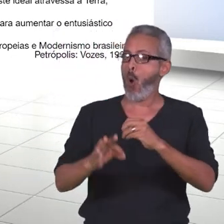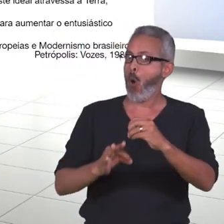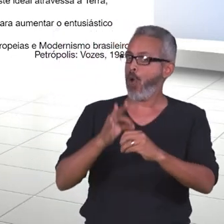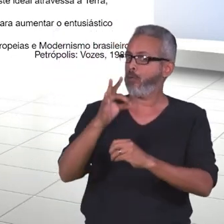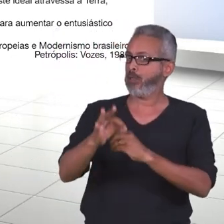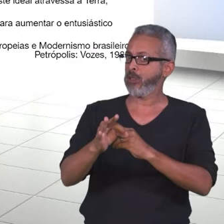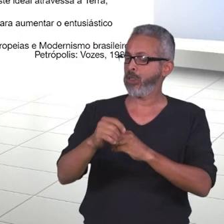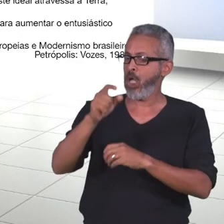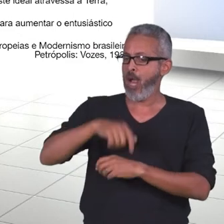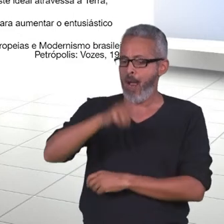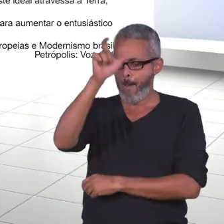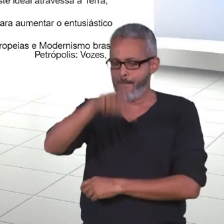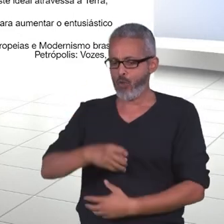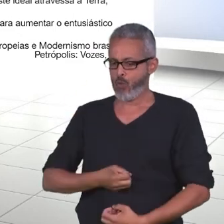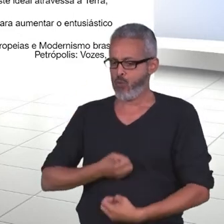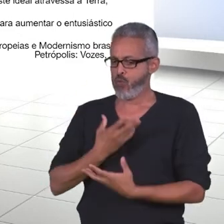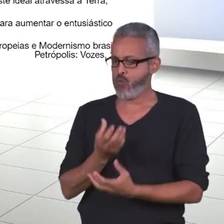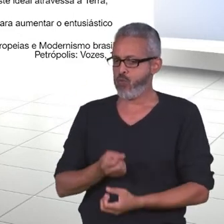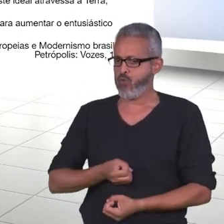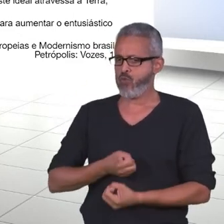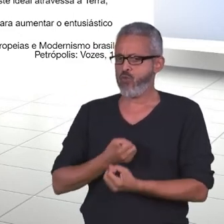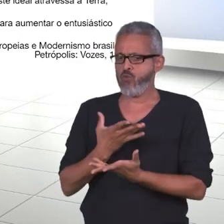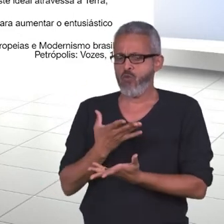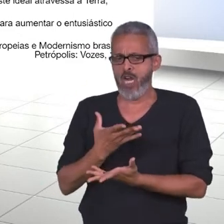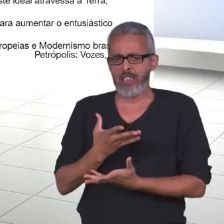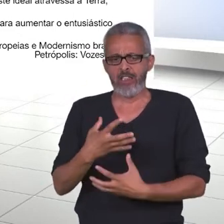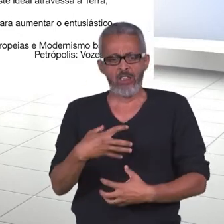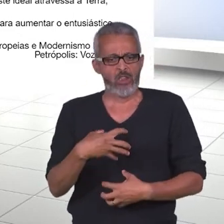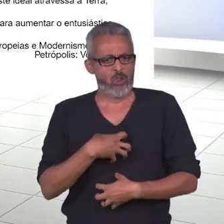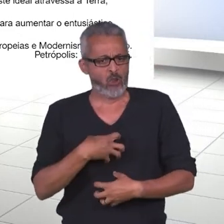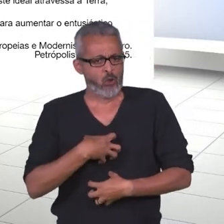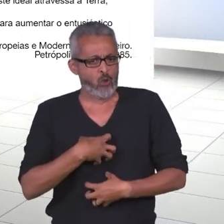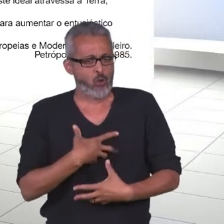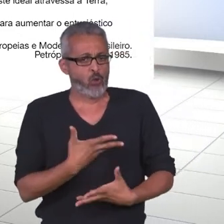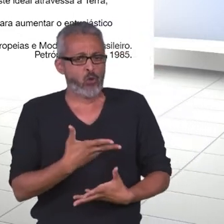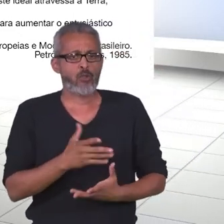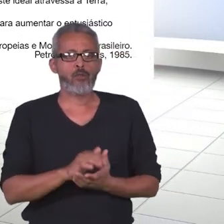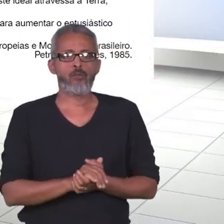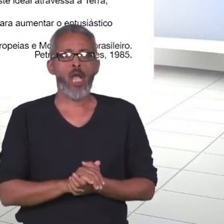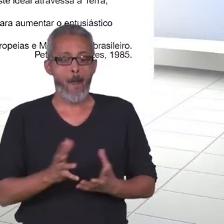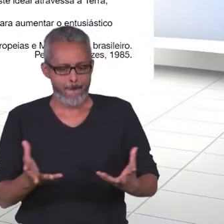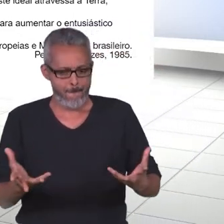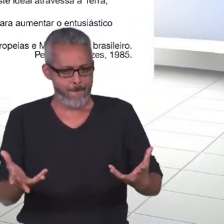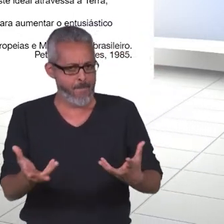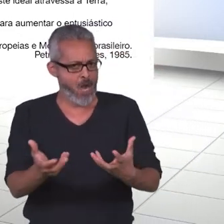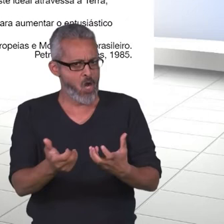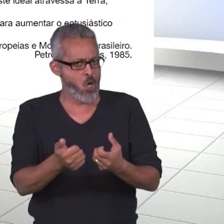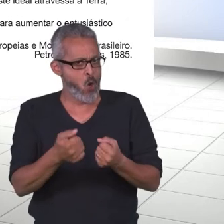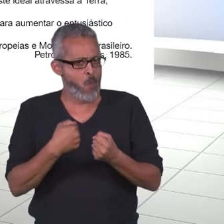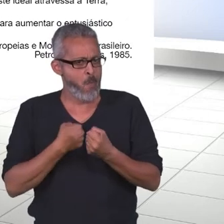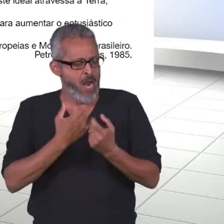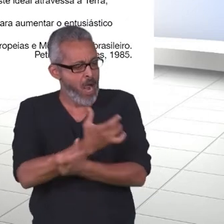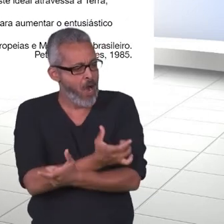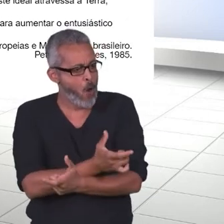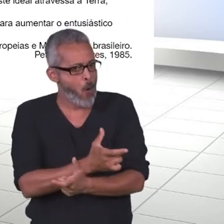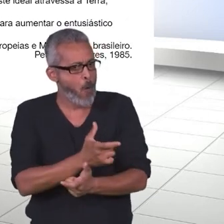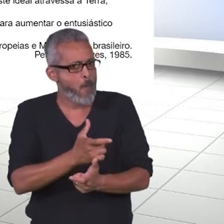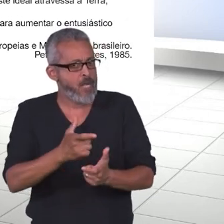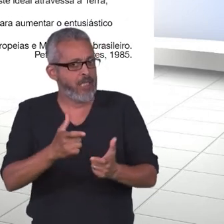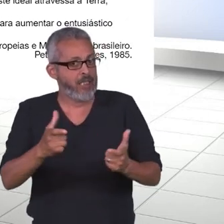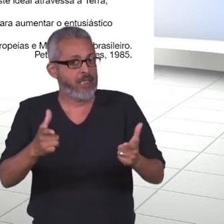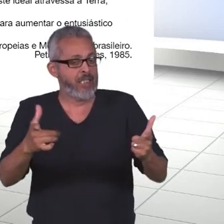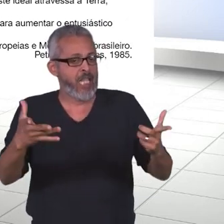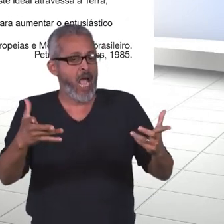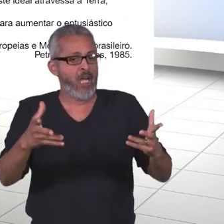a imobilidade pensativa, o êxtase, o sono. Nós queremos exaltar o movimento agressivo,